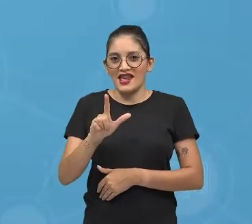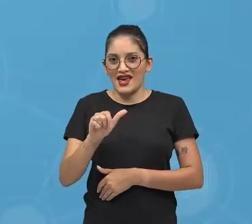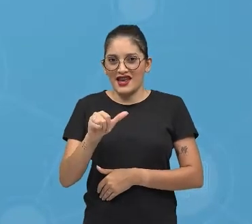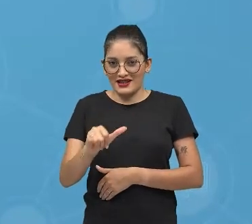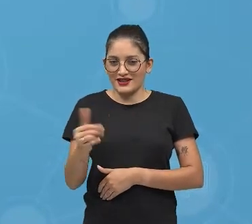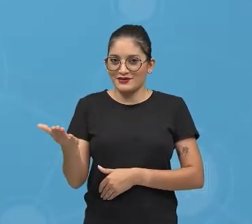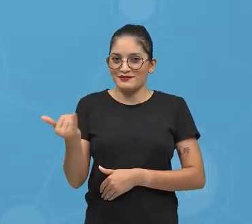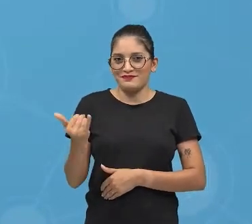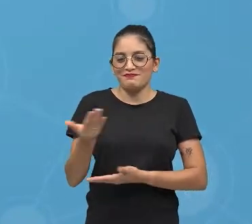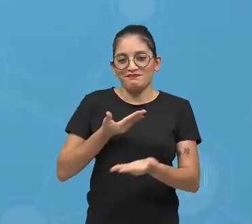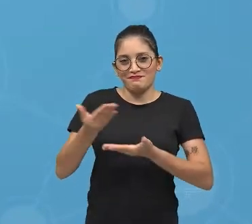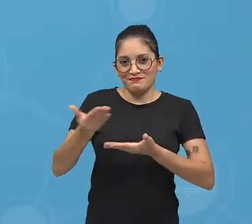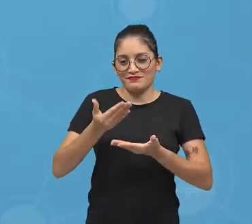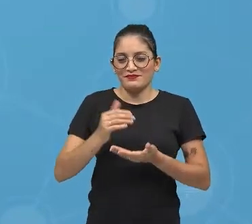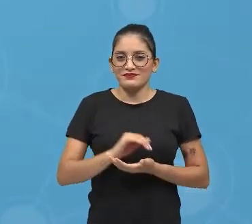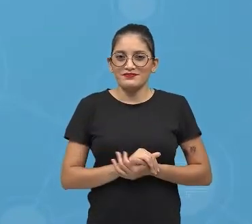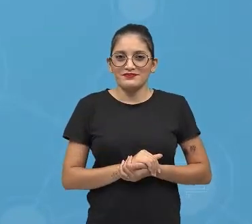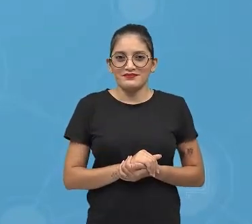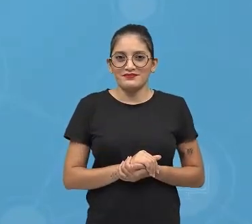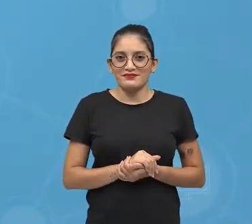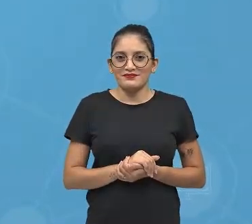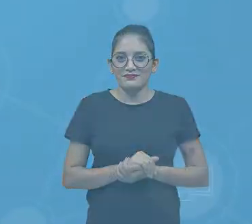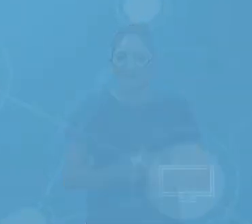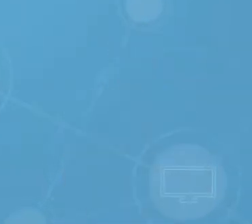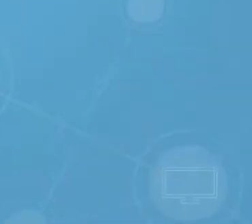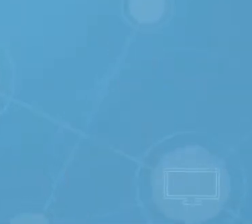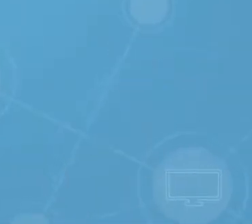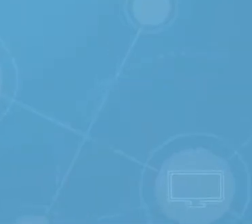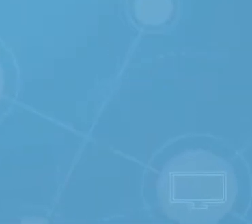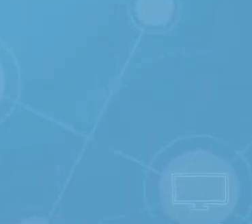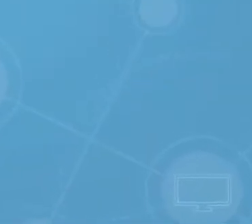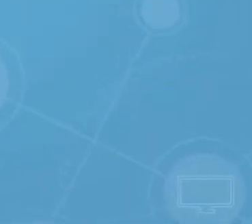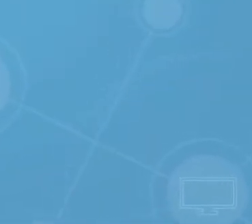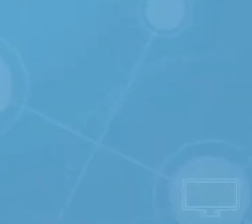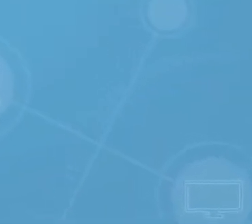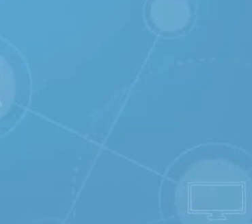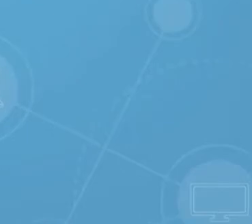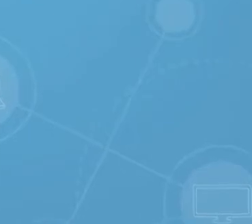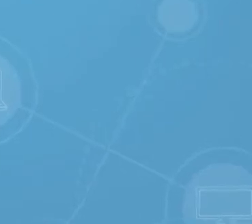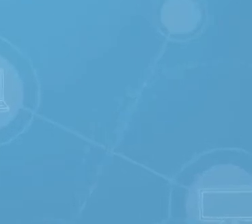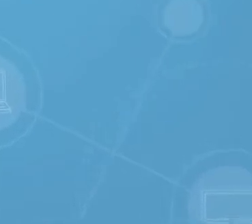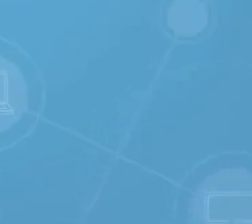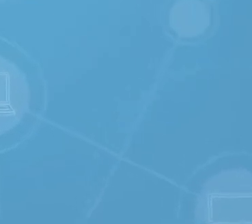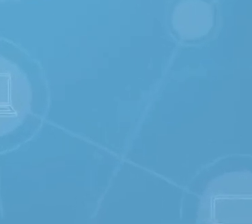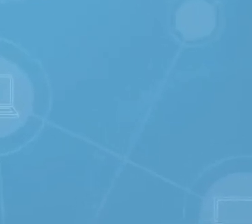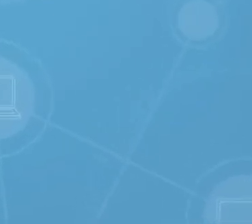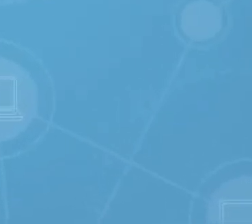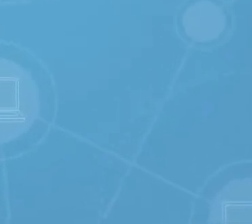dinâmica local interativa?